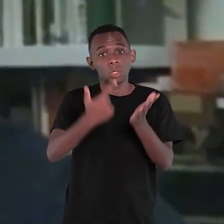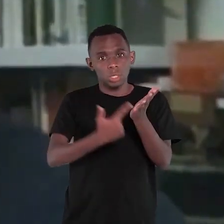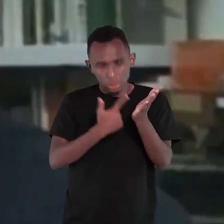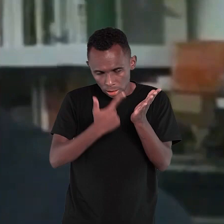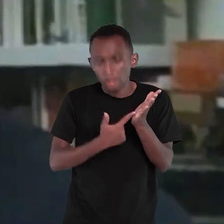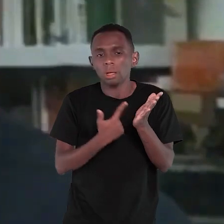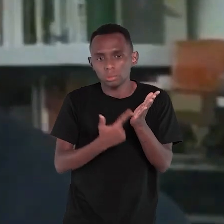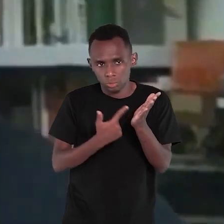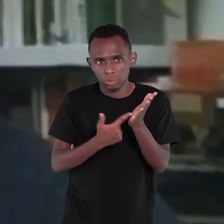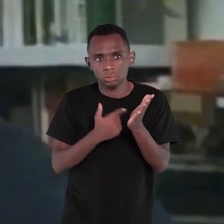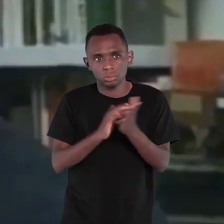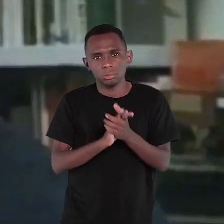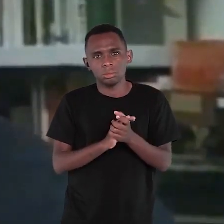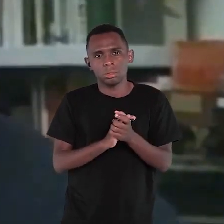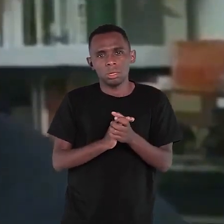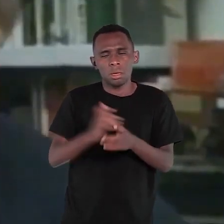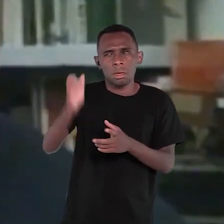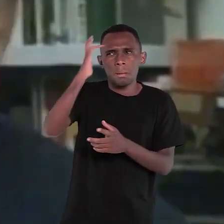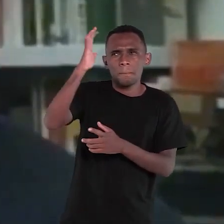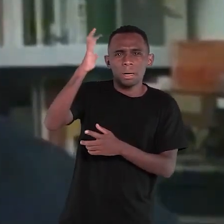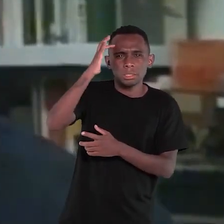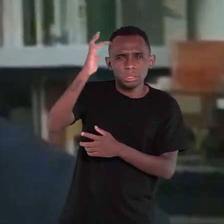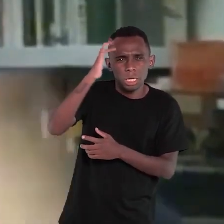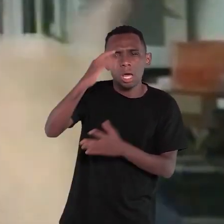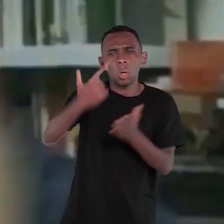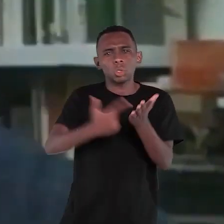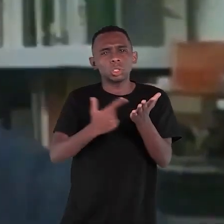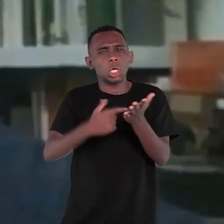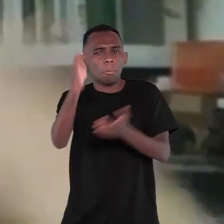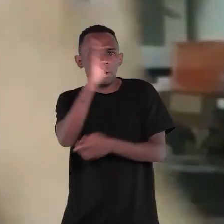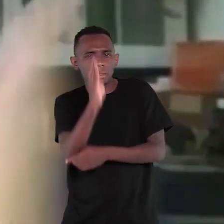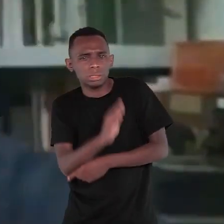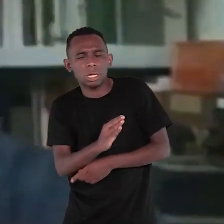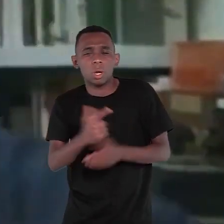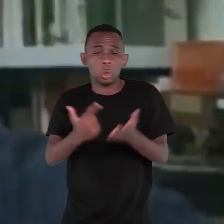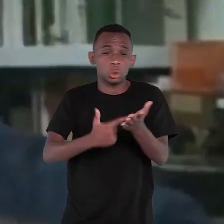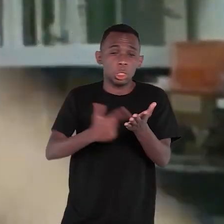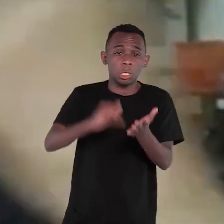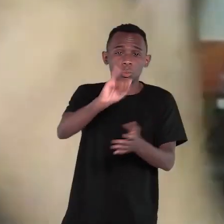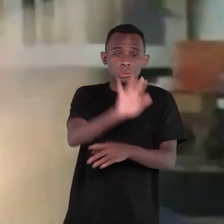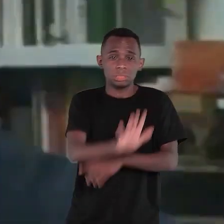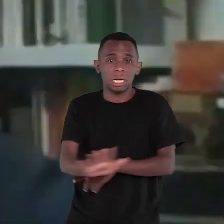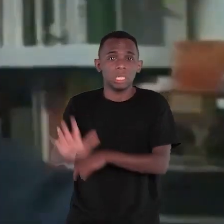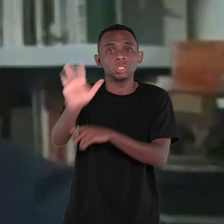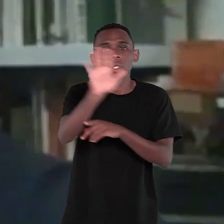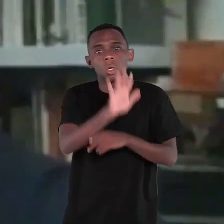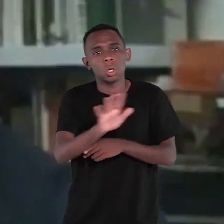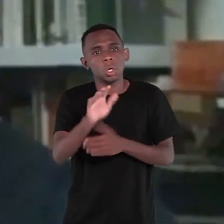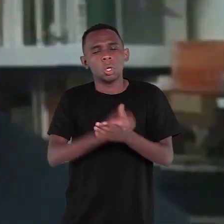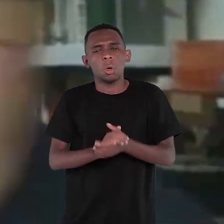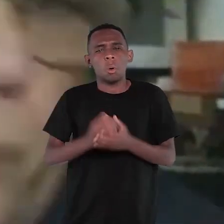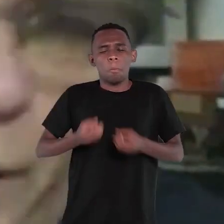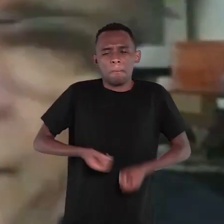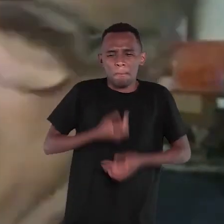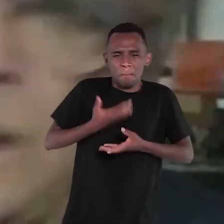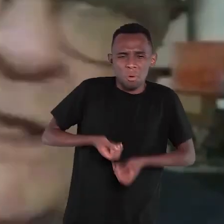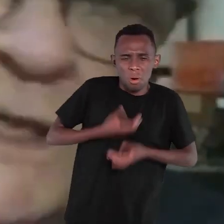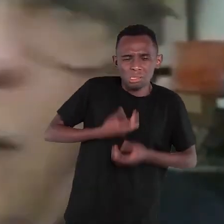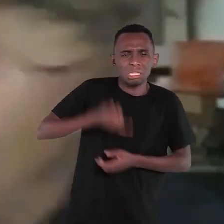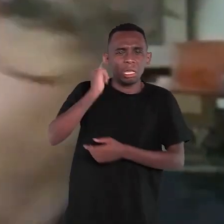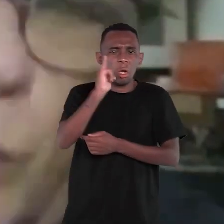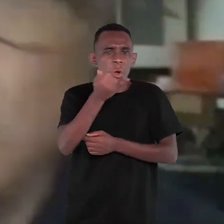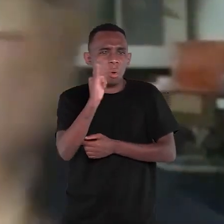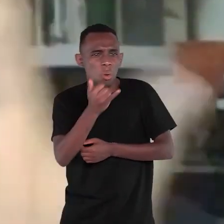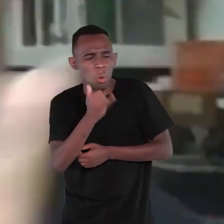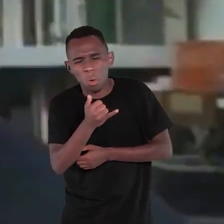Principalmente de literatura, né? Ficção, literatura brasileira, literatura internacional,